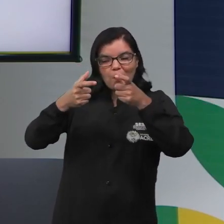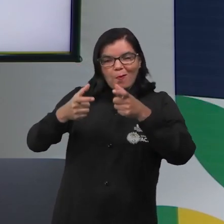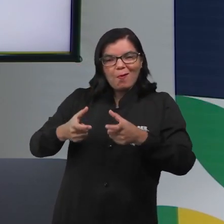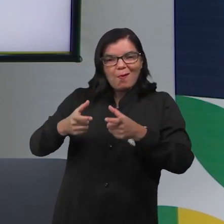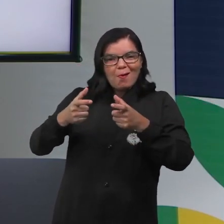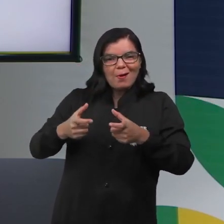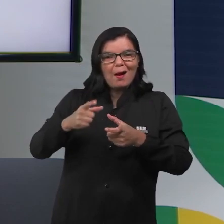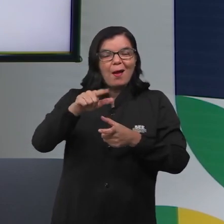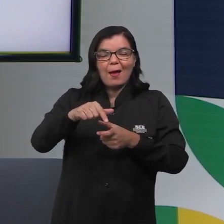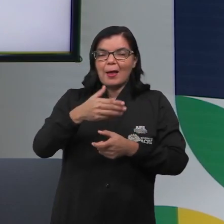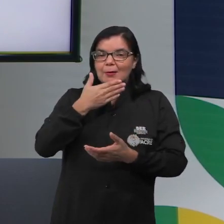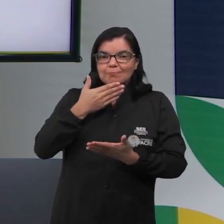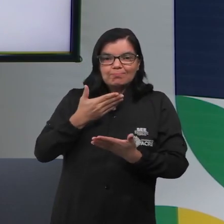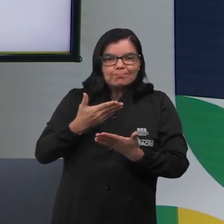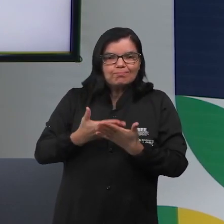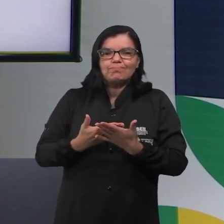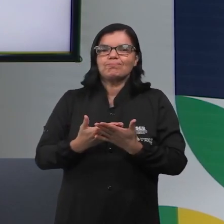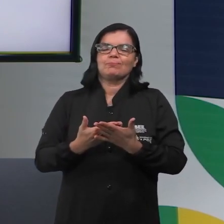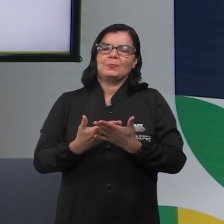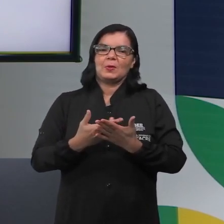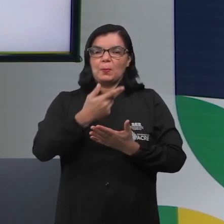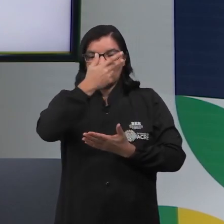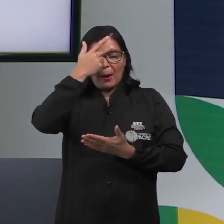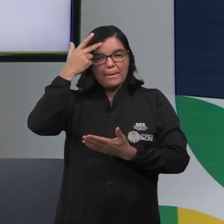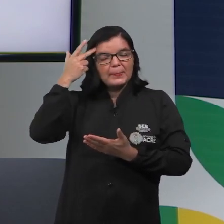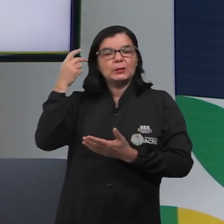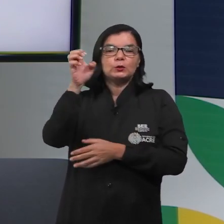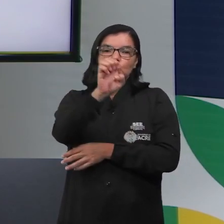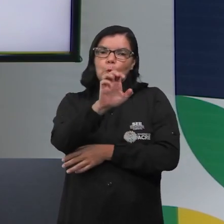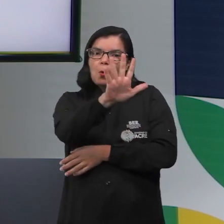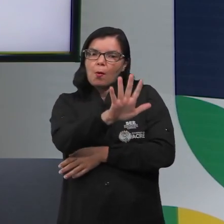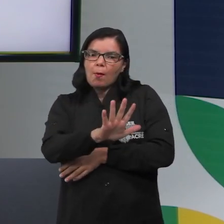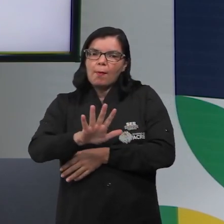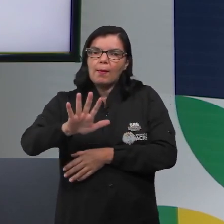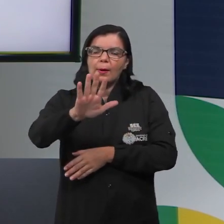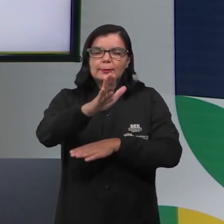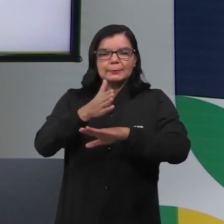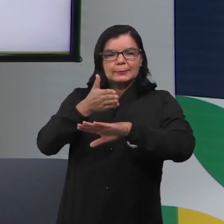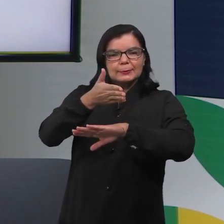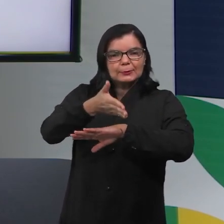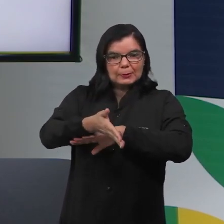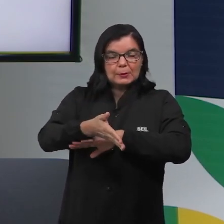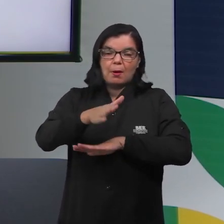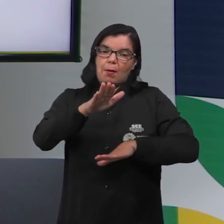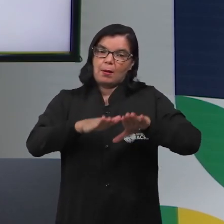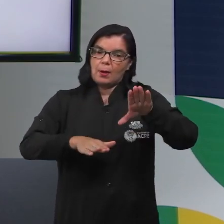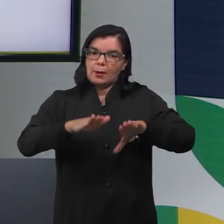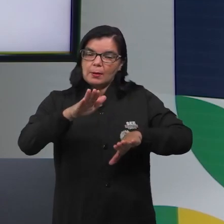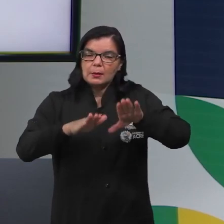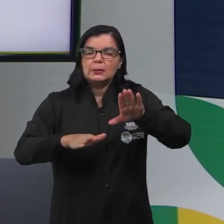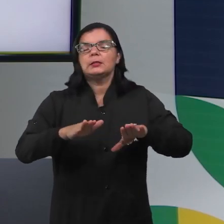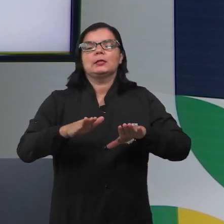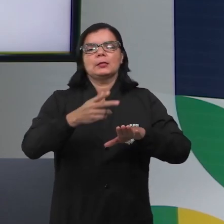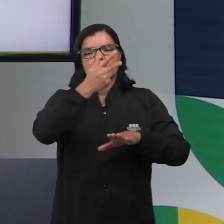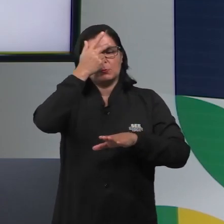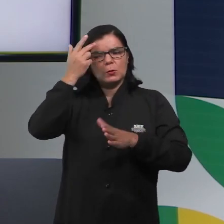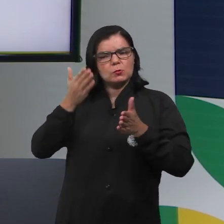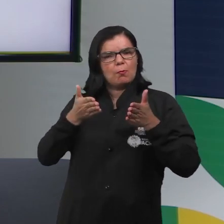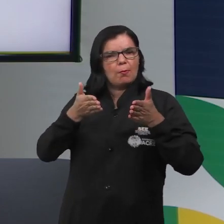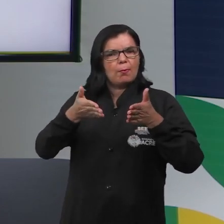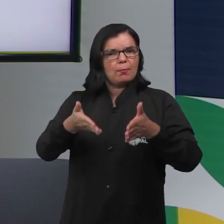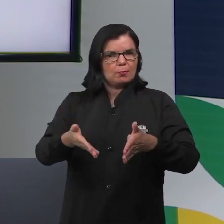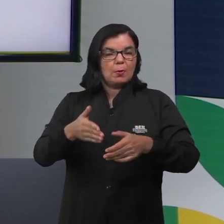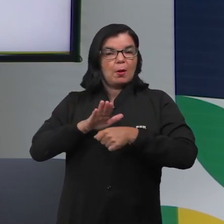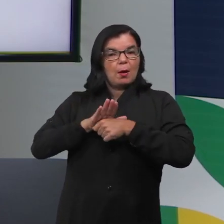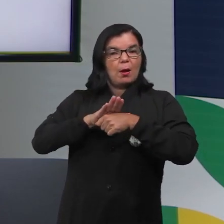local, é imprescindível para que esses colonizadores europeus se instalem aqui. Muitas vezes, esses colonizadores receberam